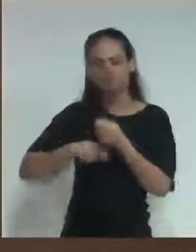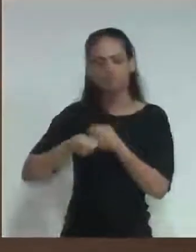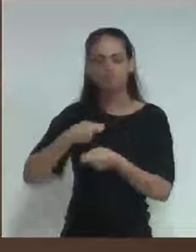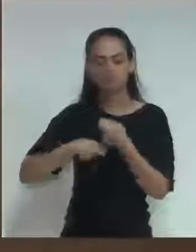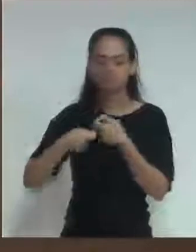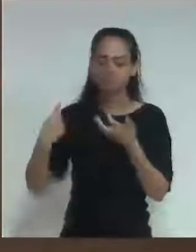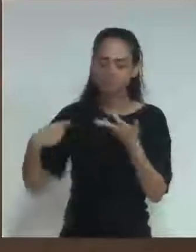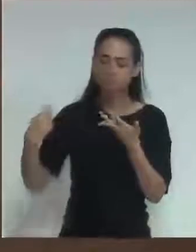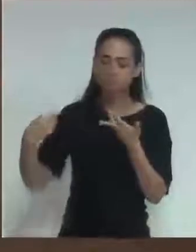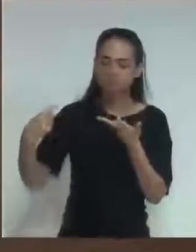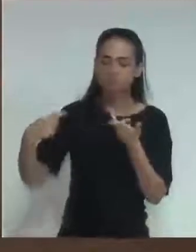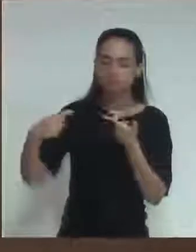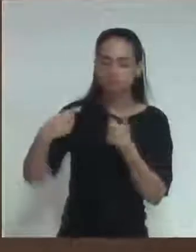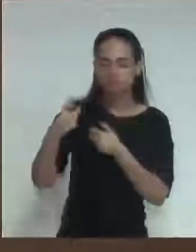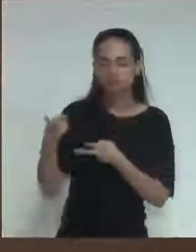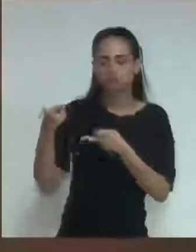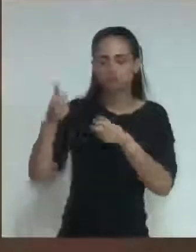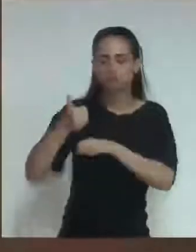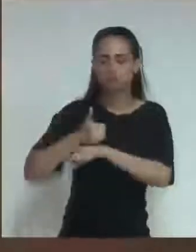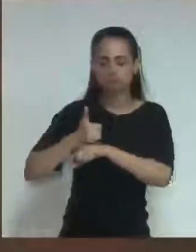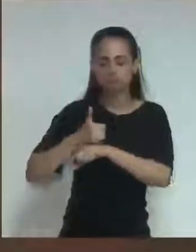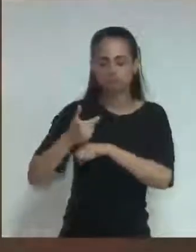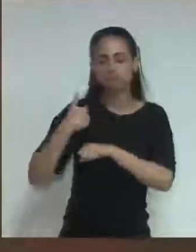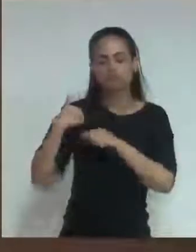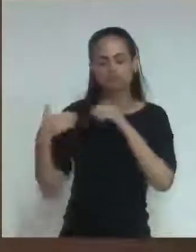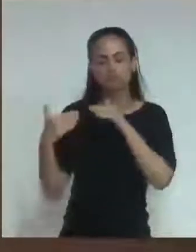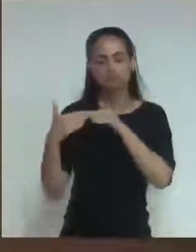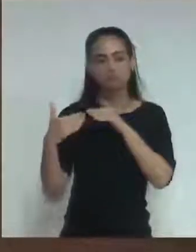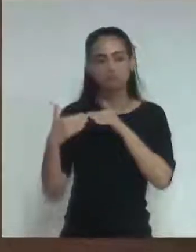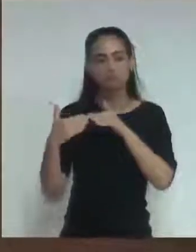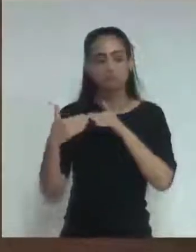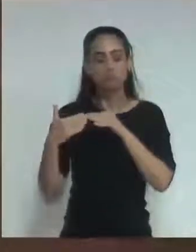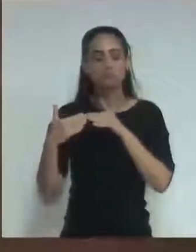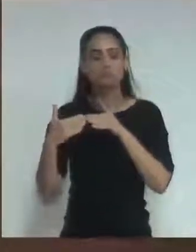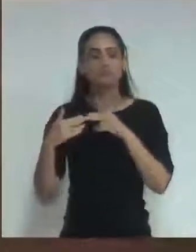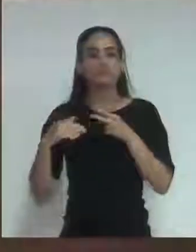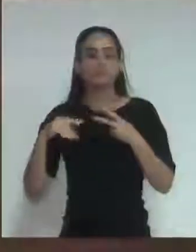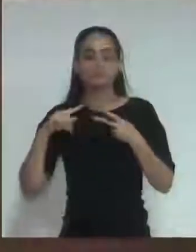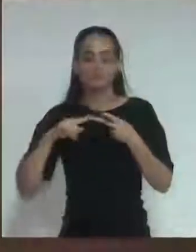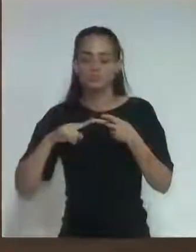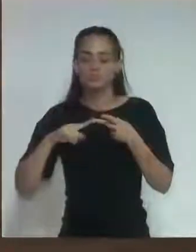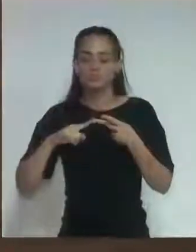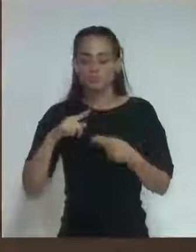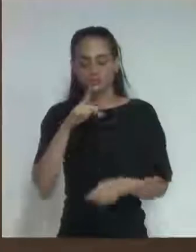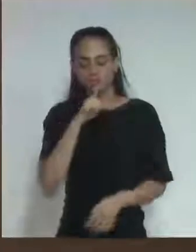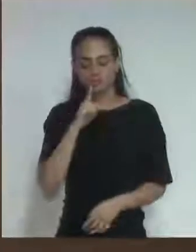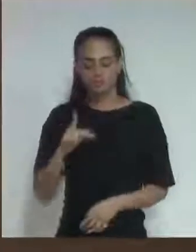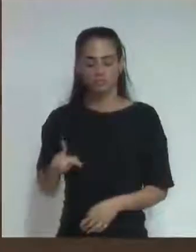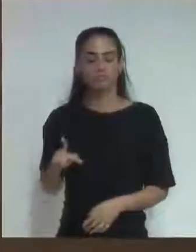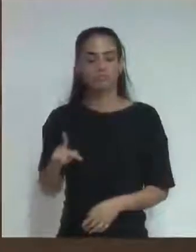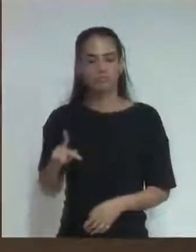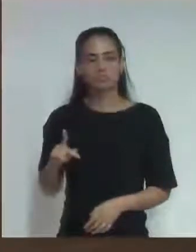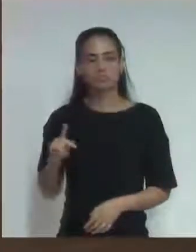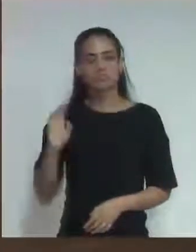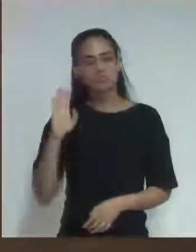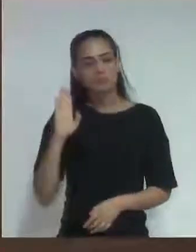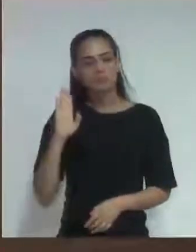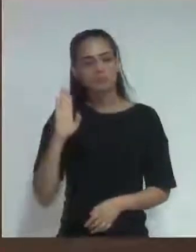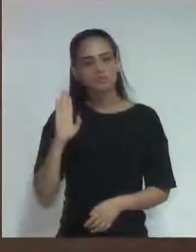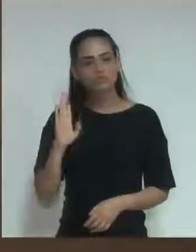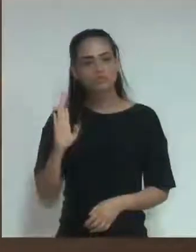que é bastante profissional e numa linha que eu concordo. E para presidente, sem grande